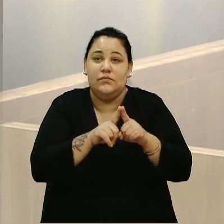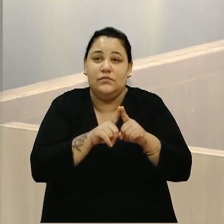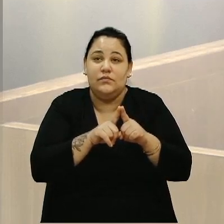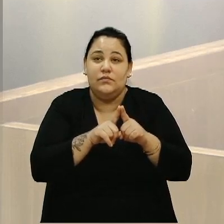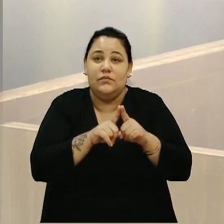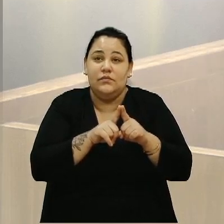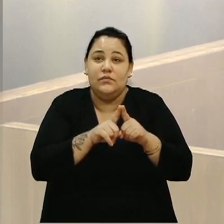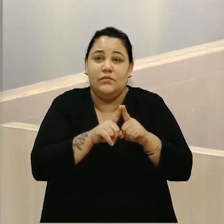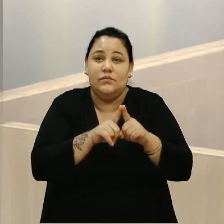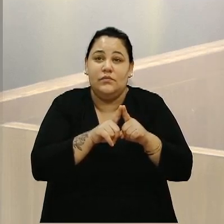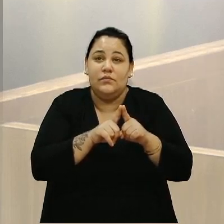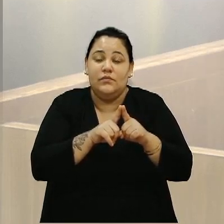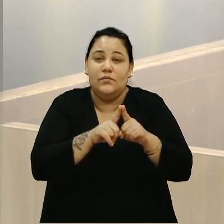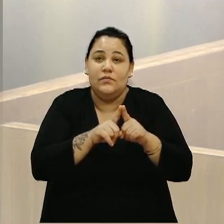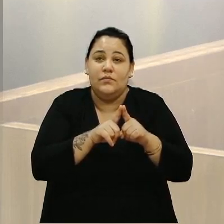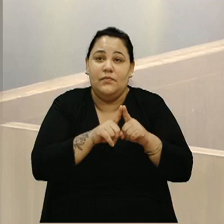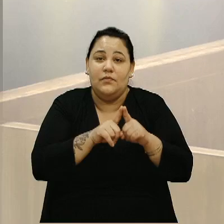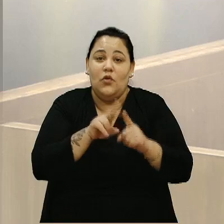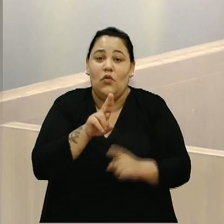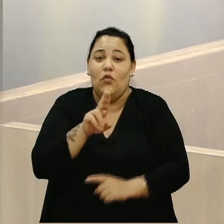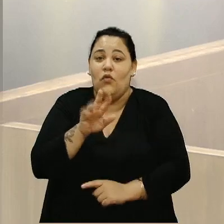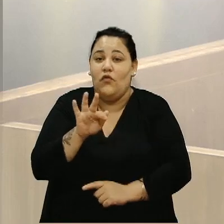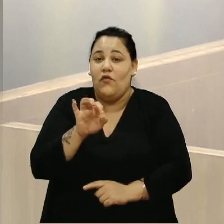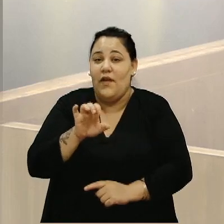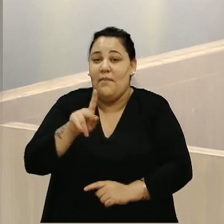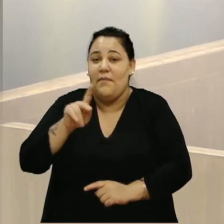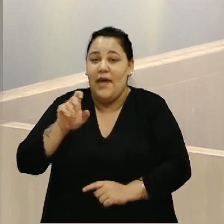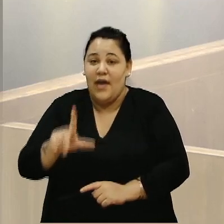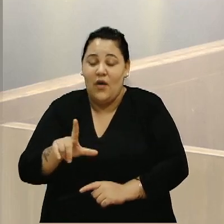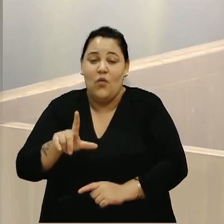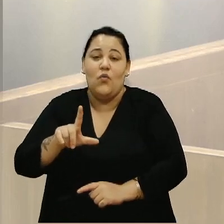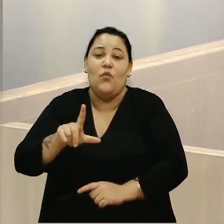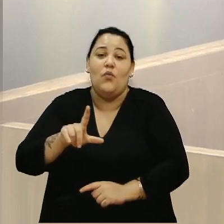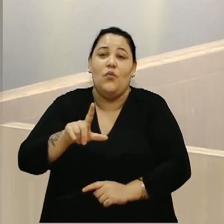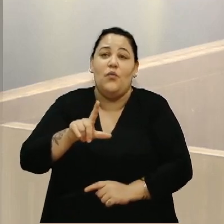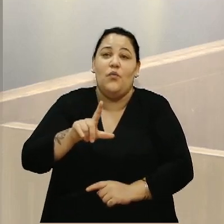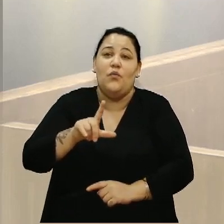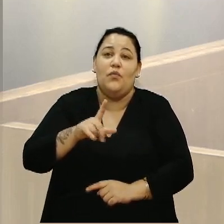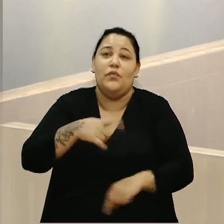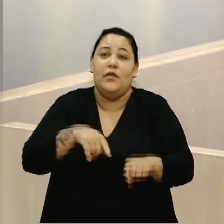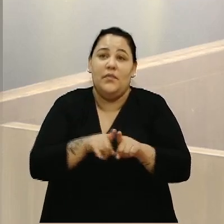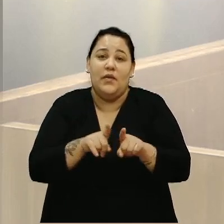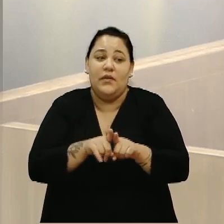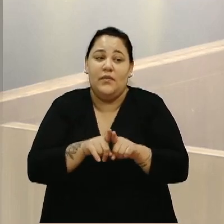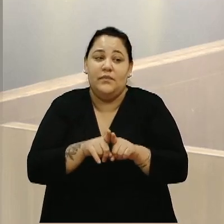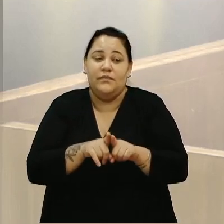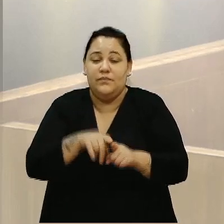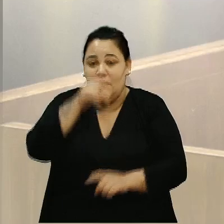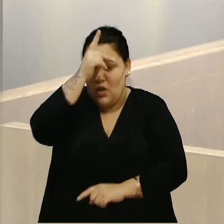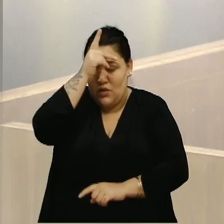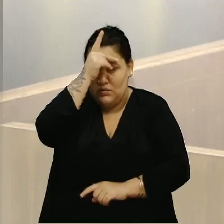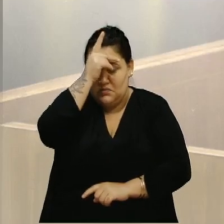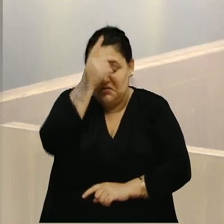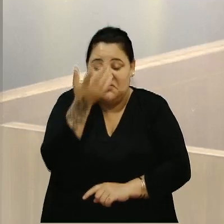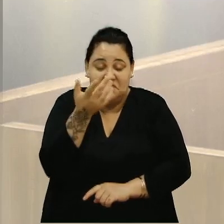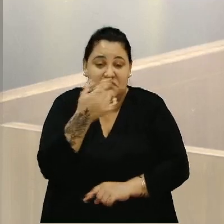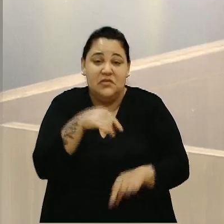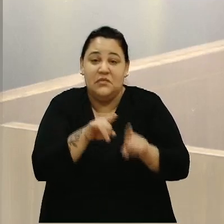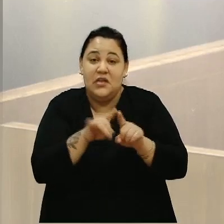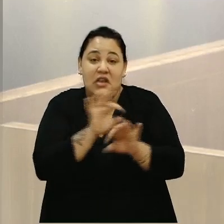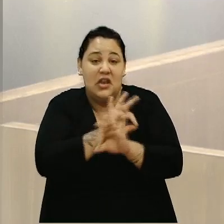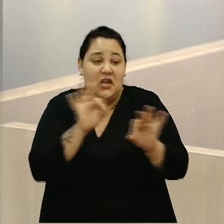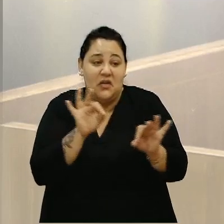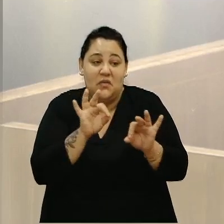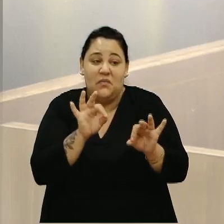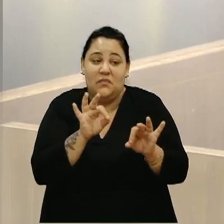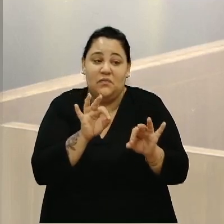de Pelotas, como a Universidade de Santa Maria, nenhuma delas, a própria Unipampa, nenhuma delas surgiu como